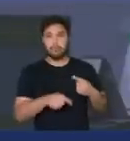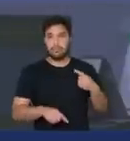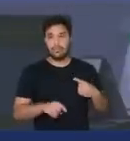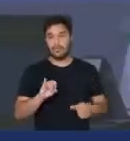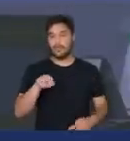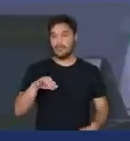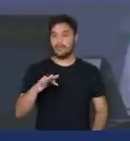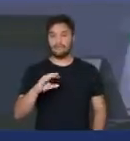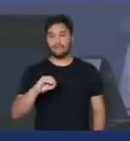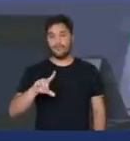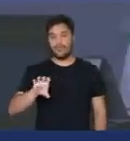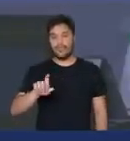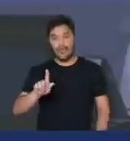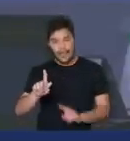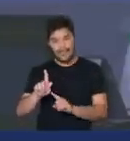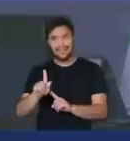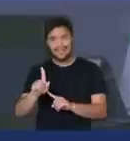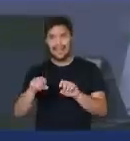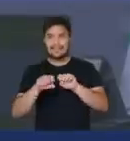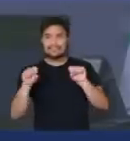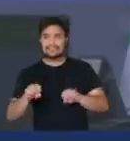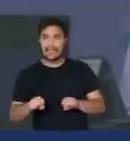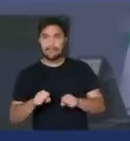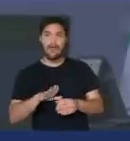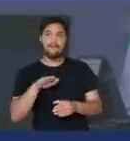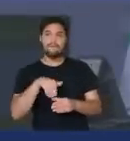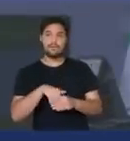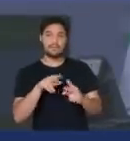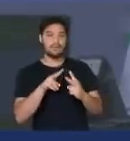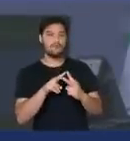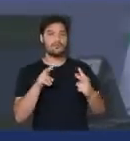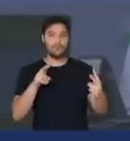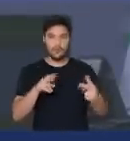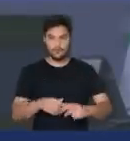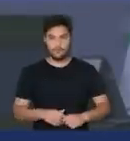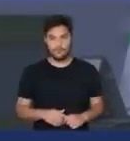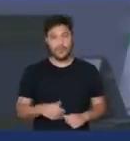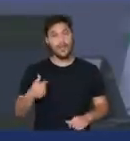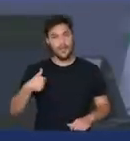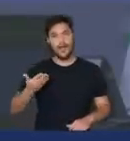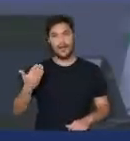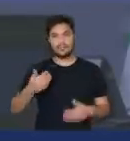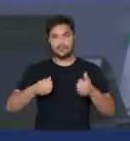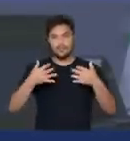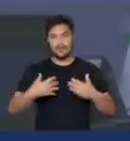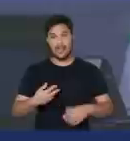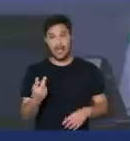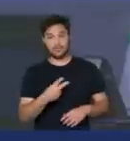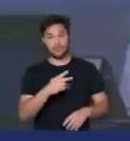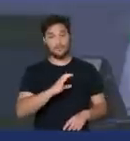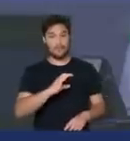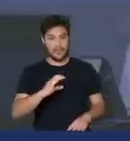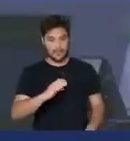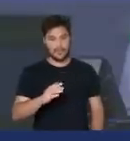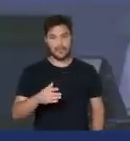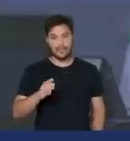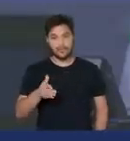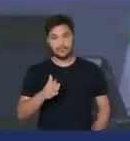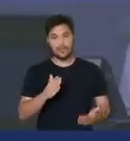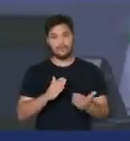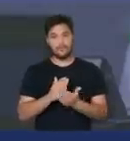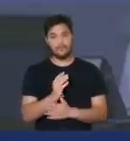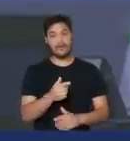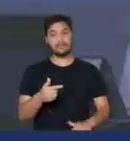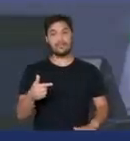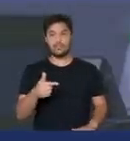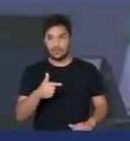Infoleg, o sistema que permite a votação de forma remota. Como eu disse, as duas PECs foram aprovadas em